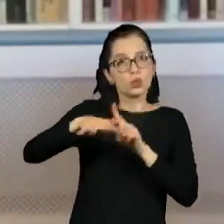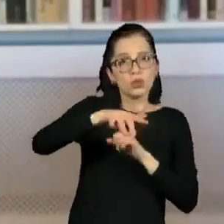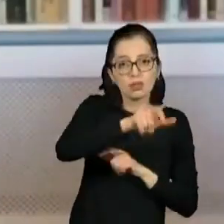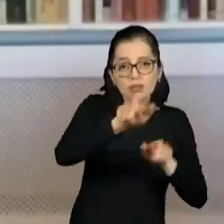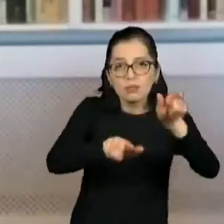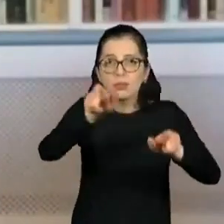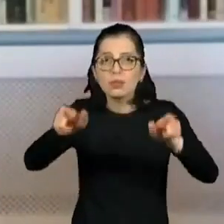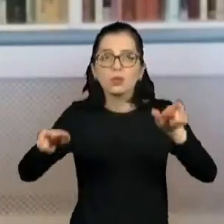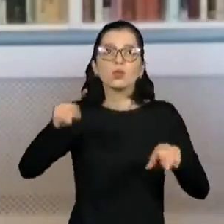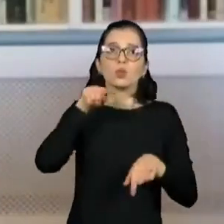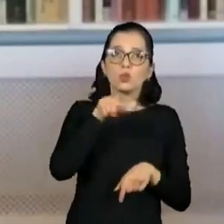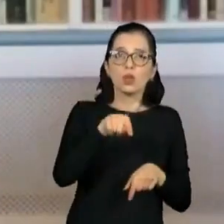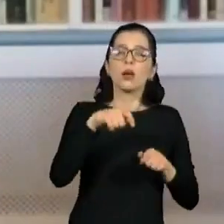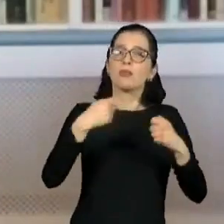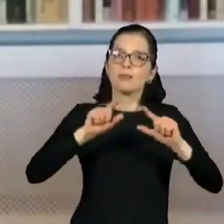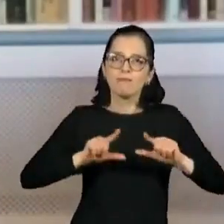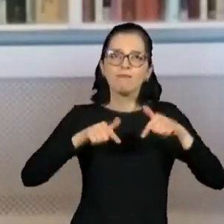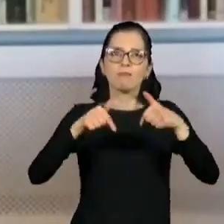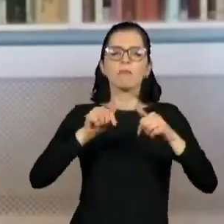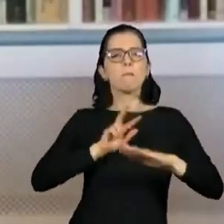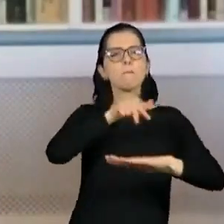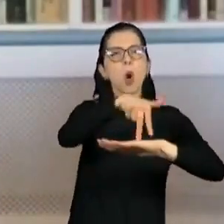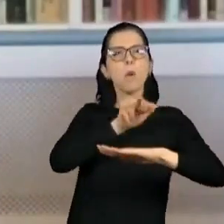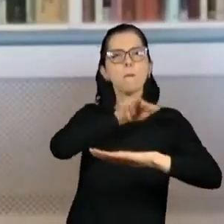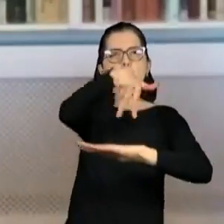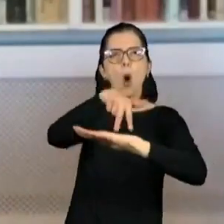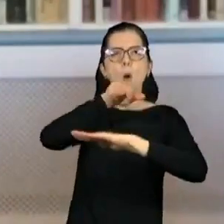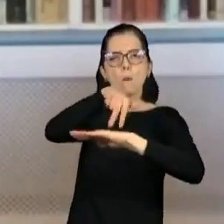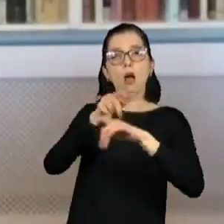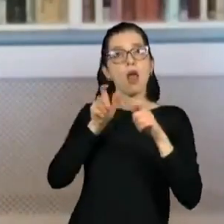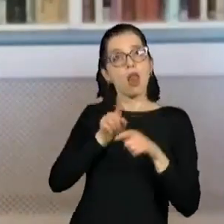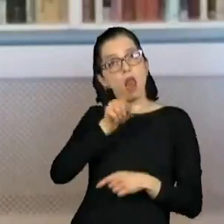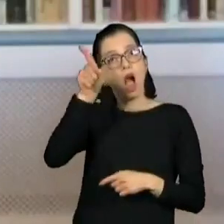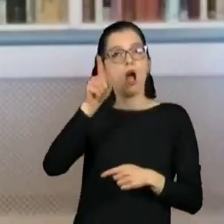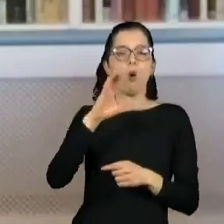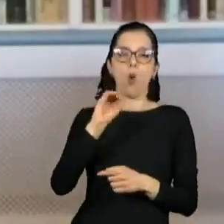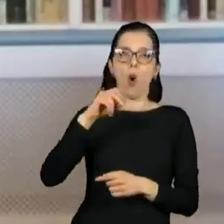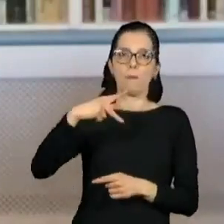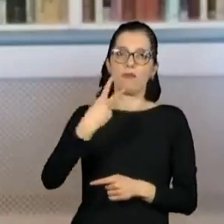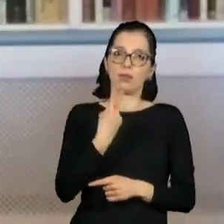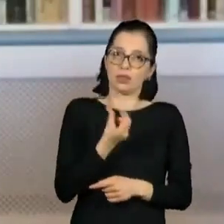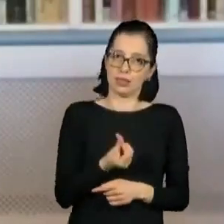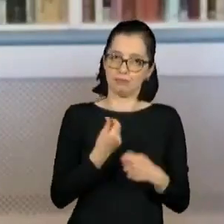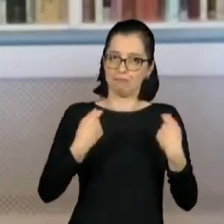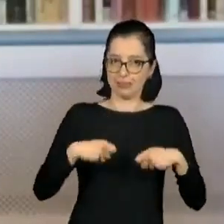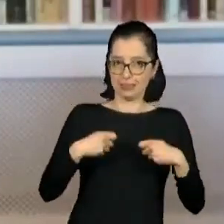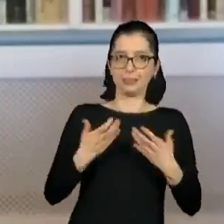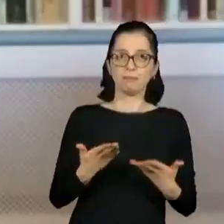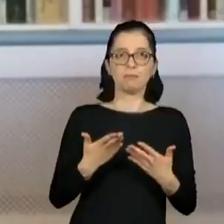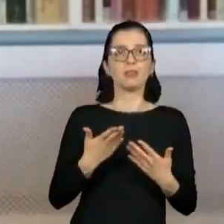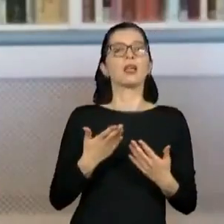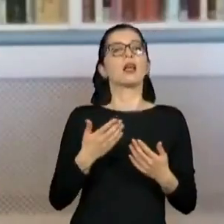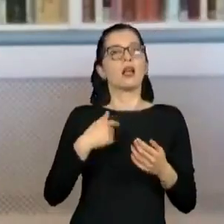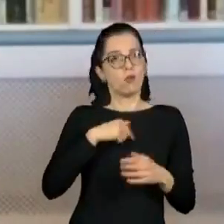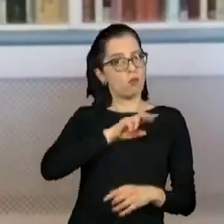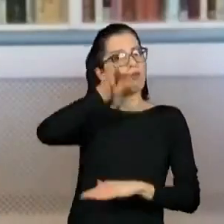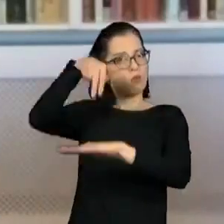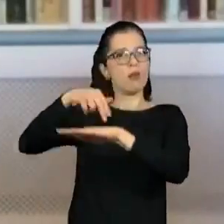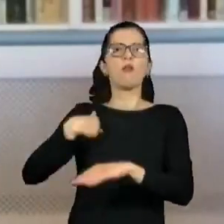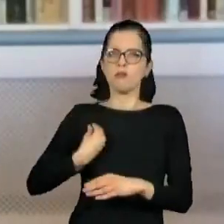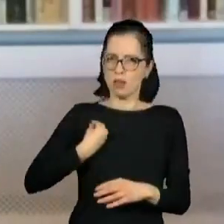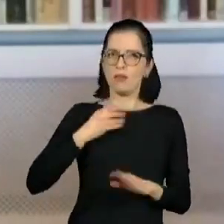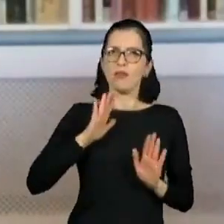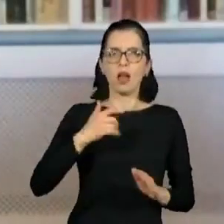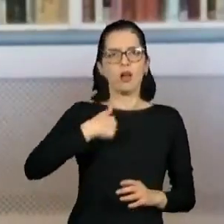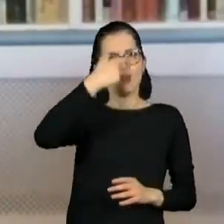absorção É isso aí André grupo até 8 hambúrgueres song at 36 I'll be